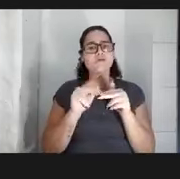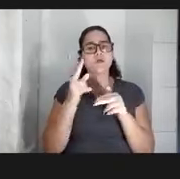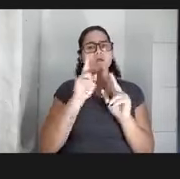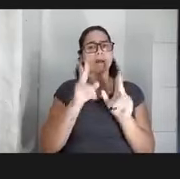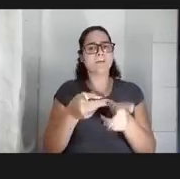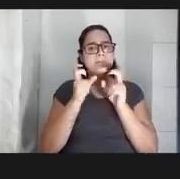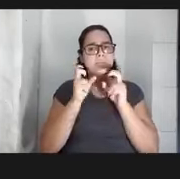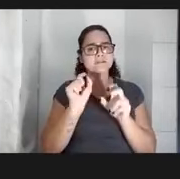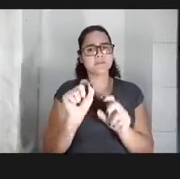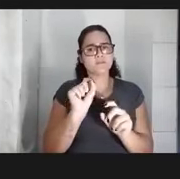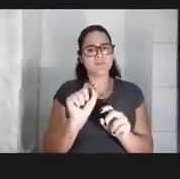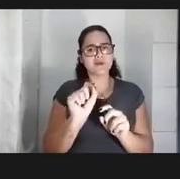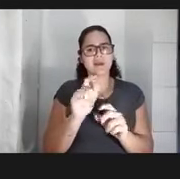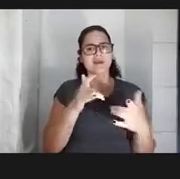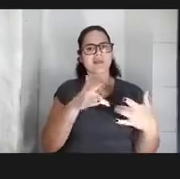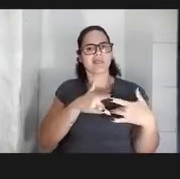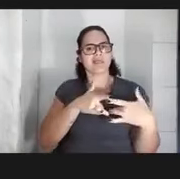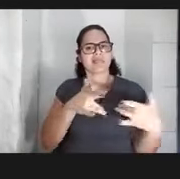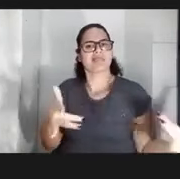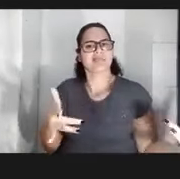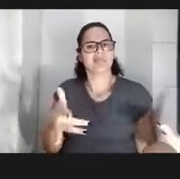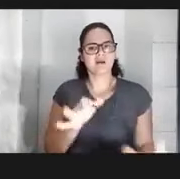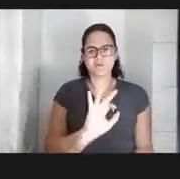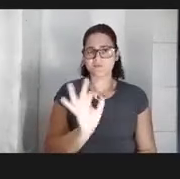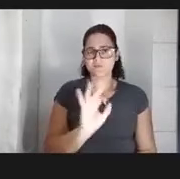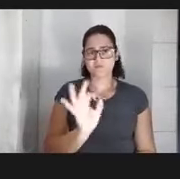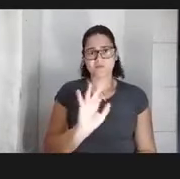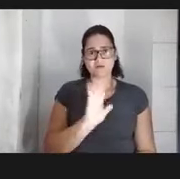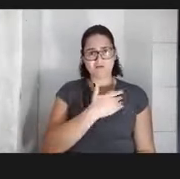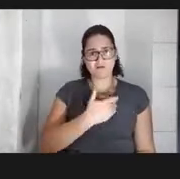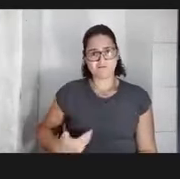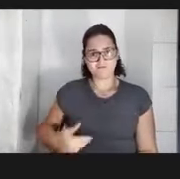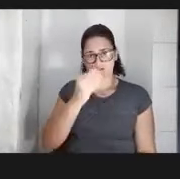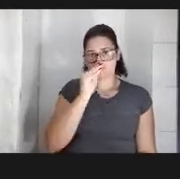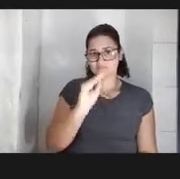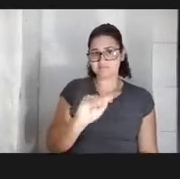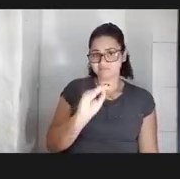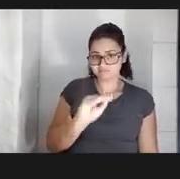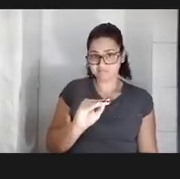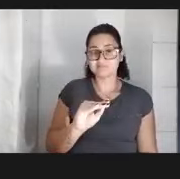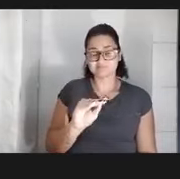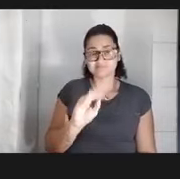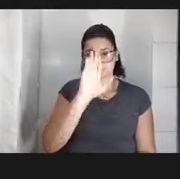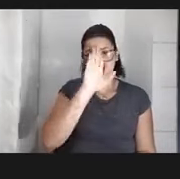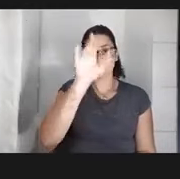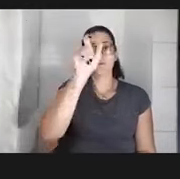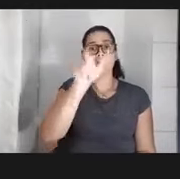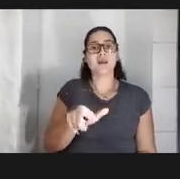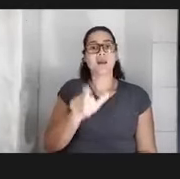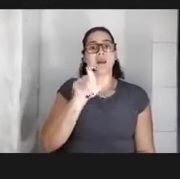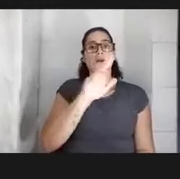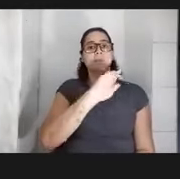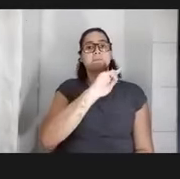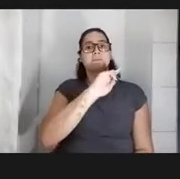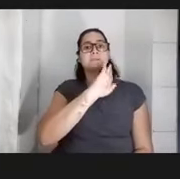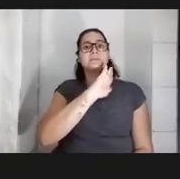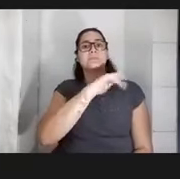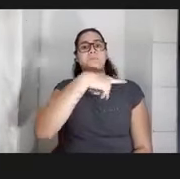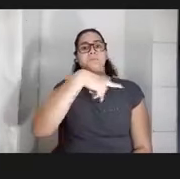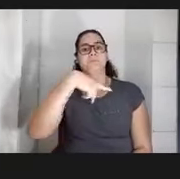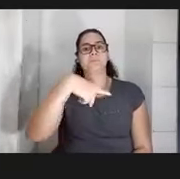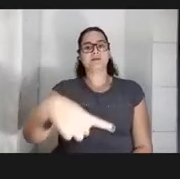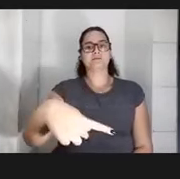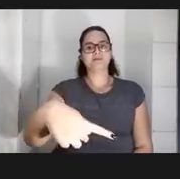de condolência por parte do poder público e especificamente do presidente da República. Sobrevoar o estado de